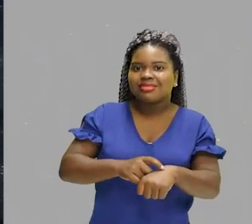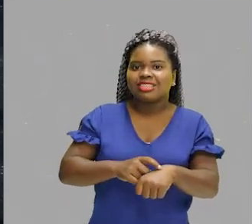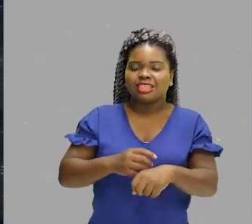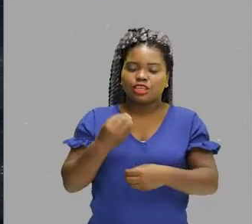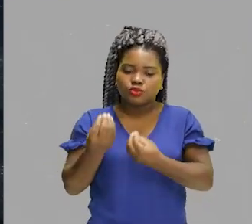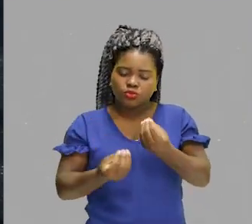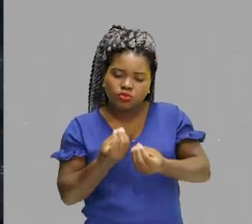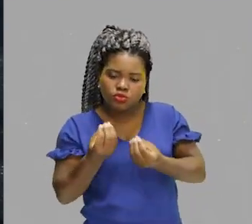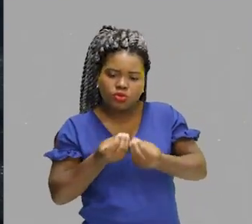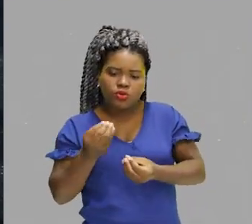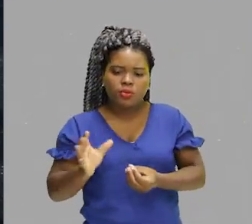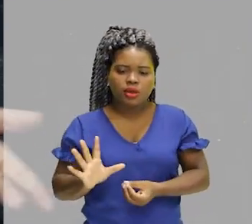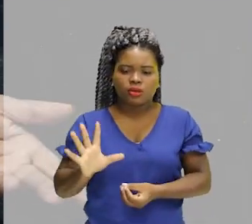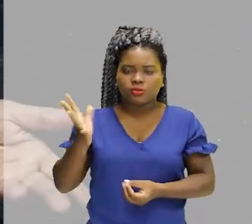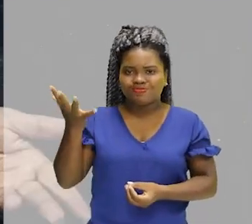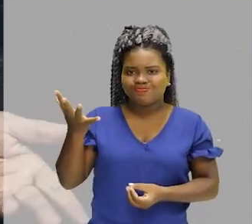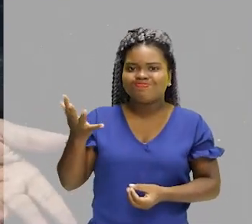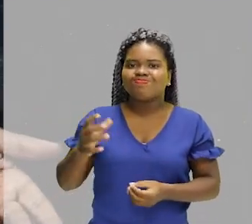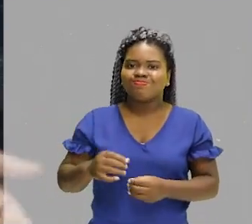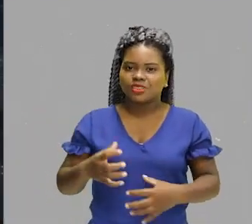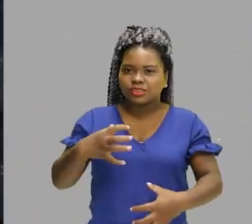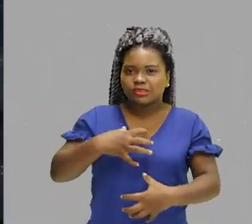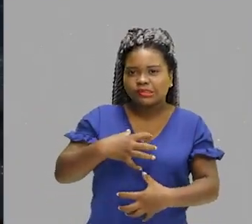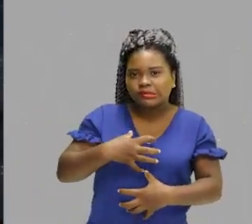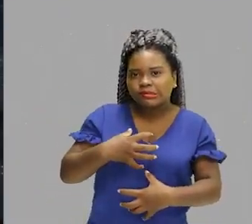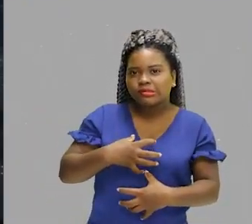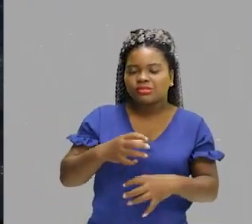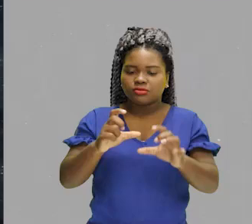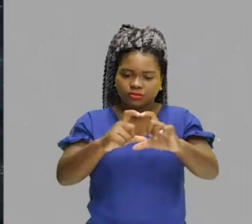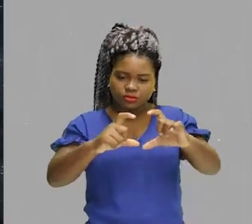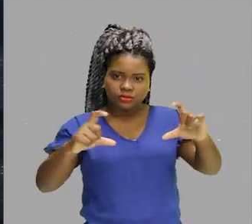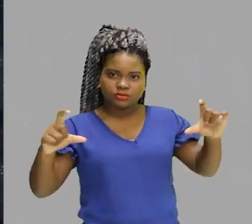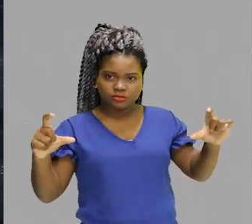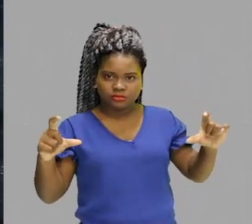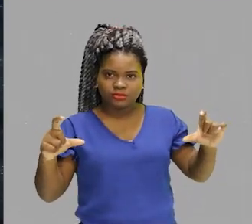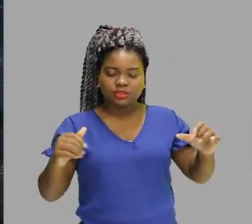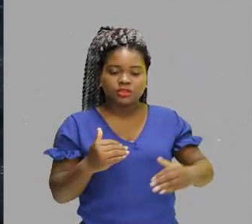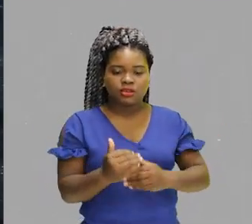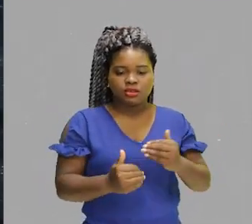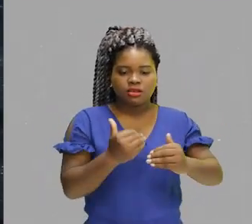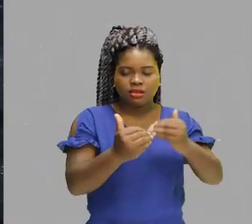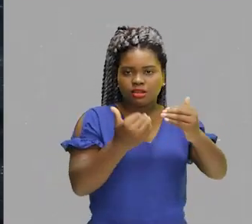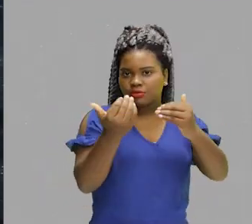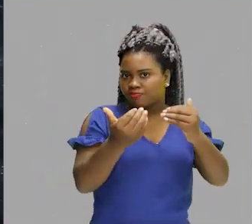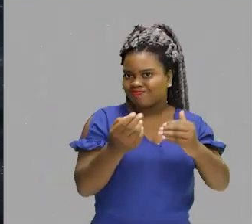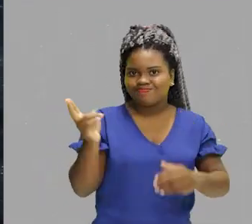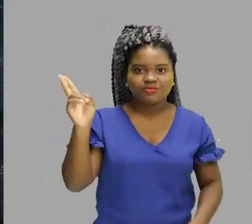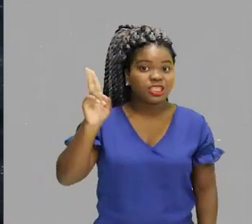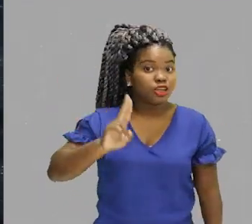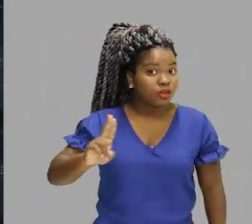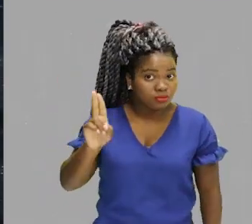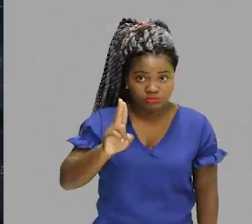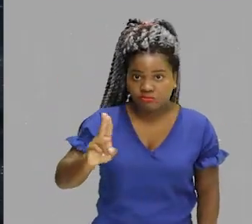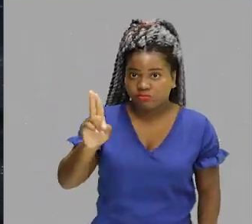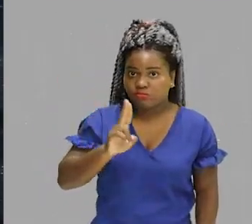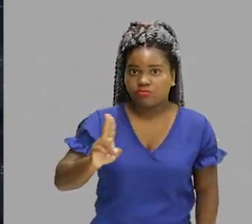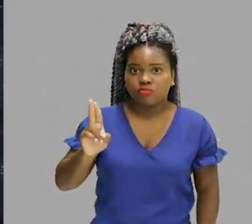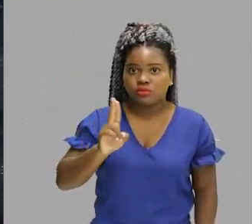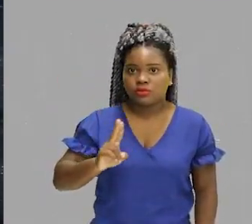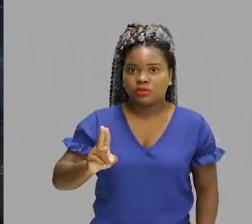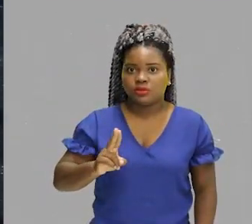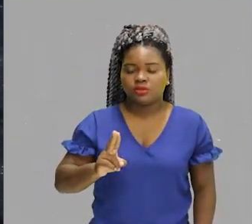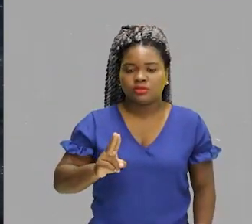ou seja, que está se desenvolvendo. Lembrem bem, não se utiliza entre o verbo auxiliar e o